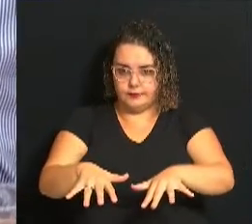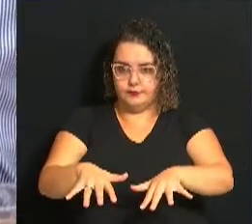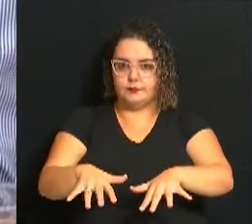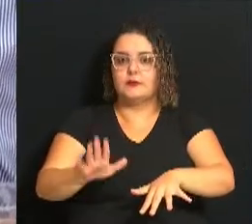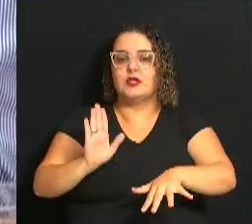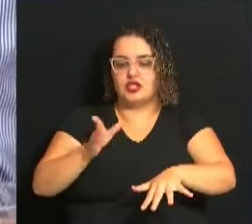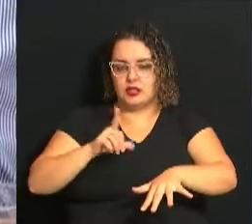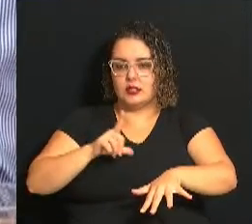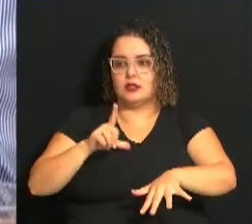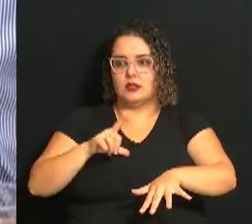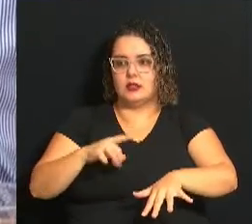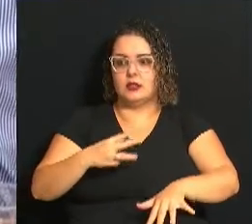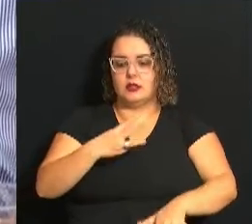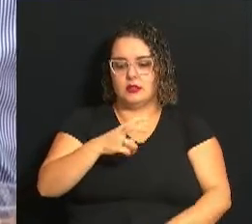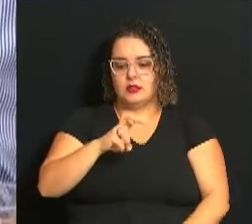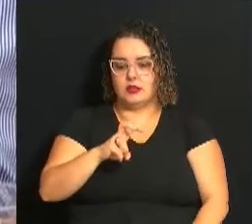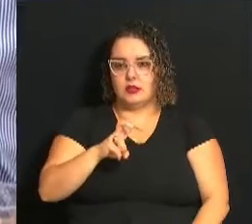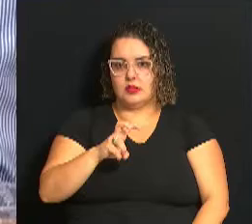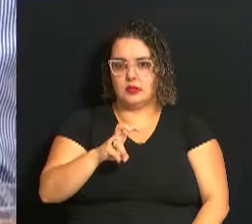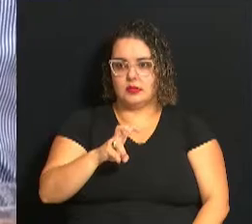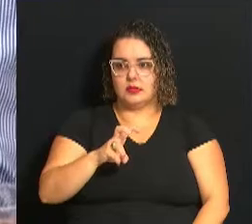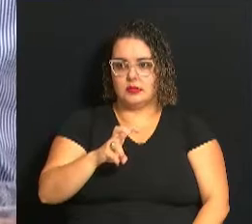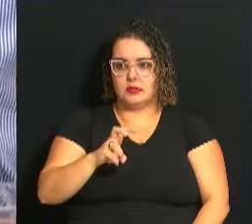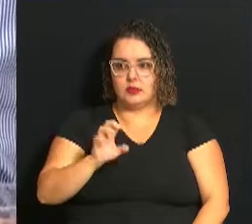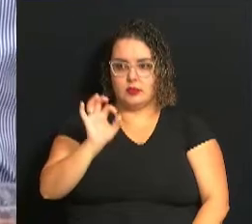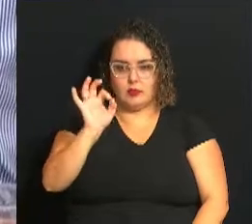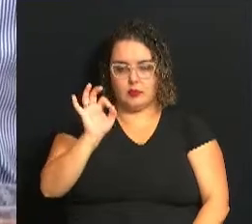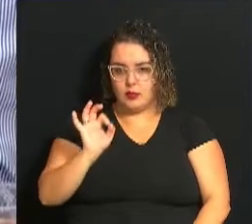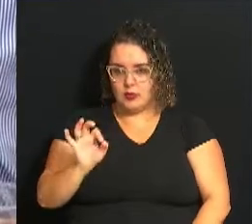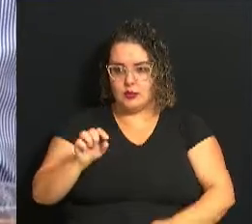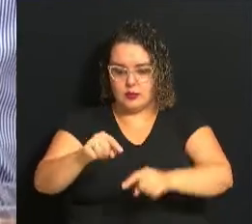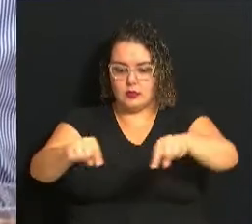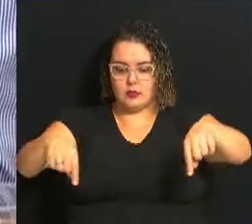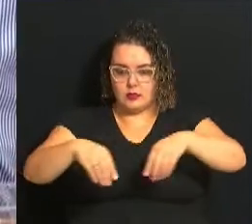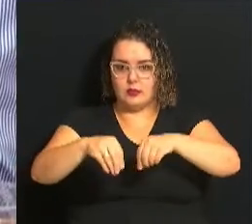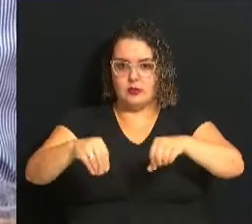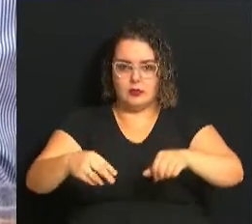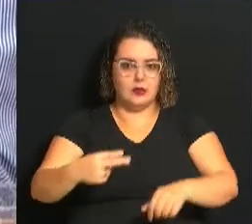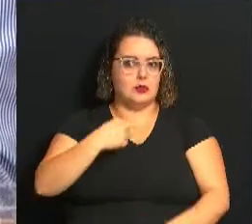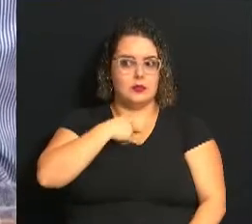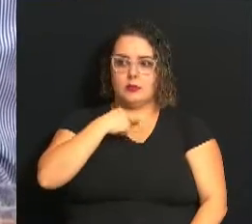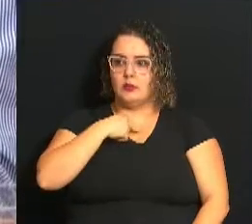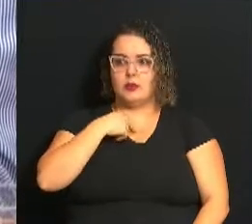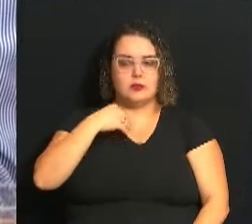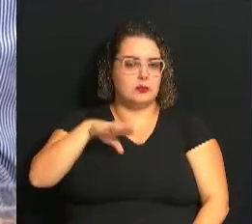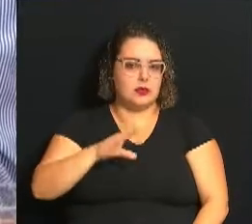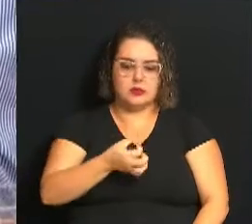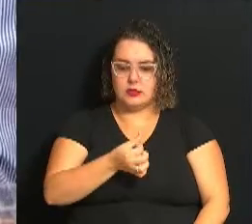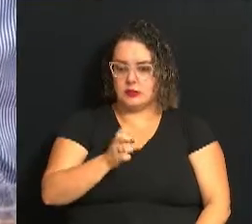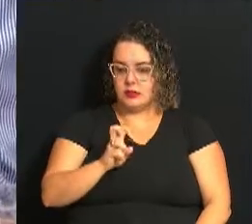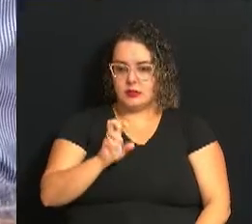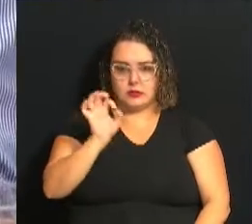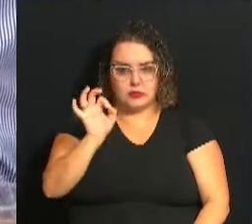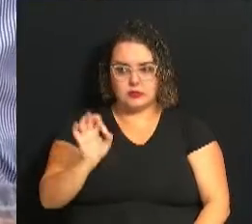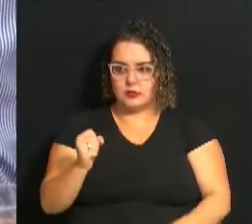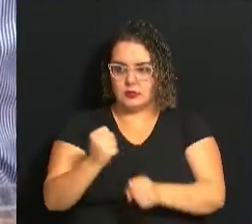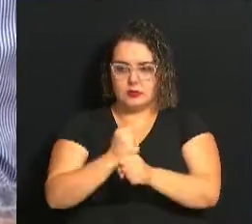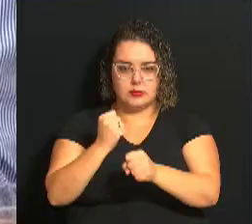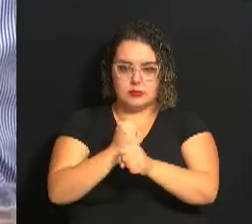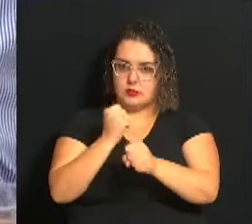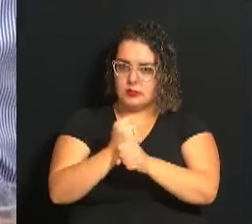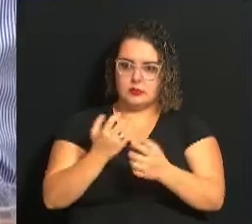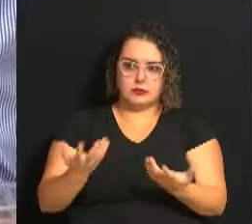de 35% do terreno no mínimo. Ou seja, você não pode ocupar mais do que 65% de construção, esses